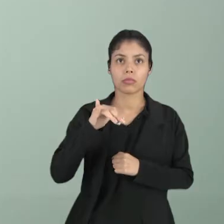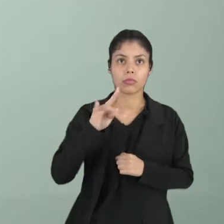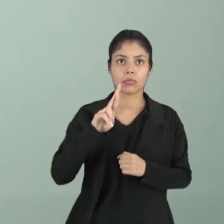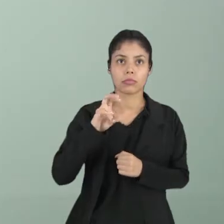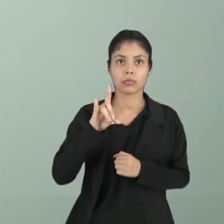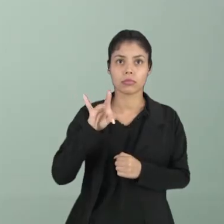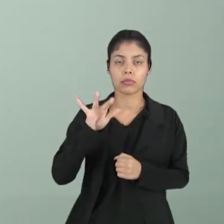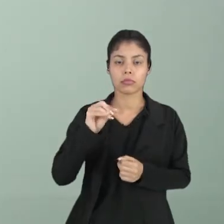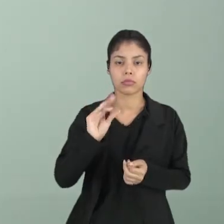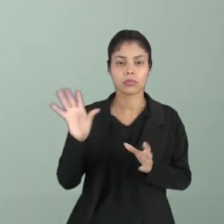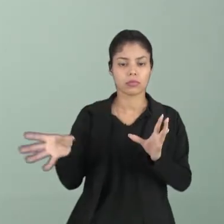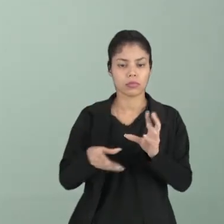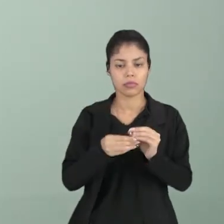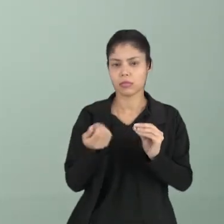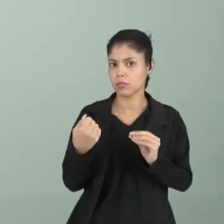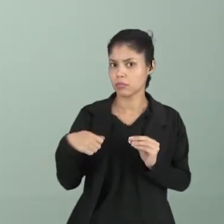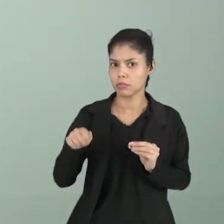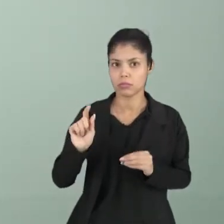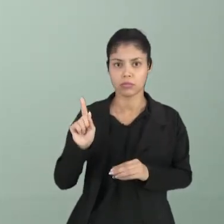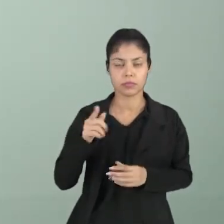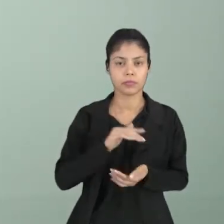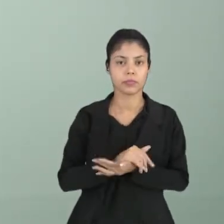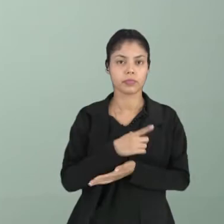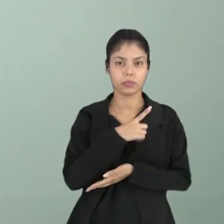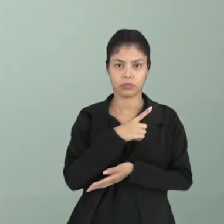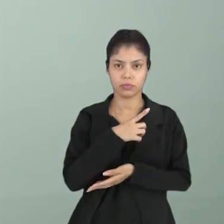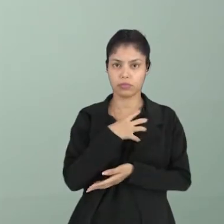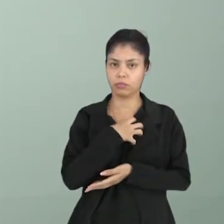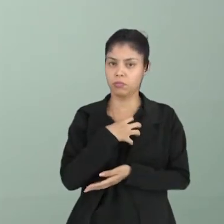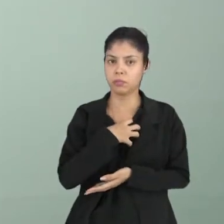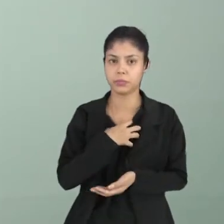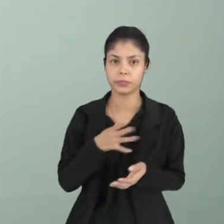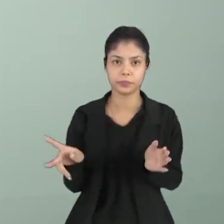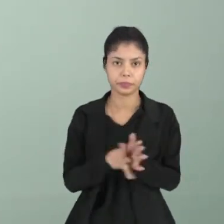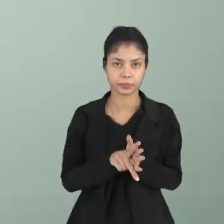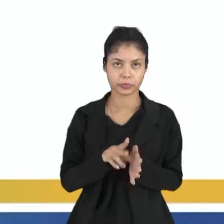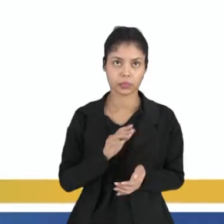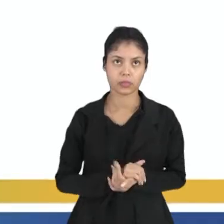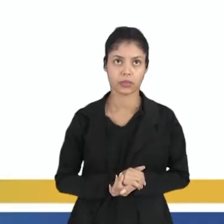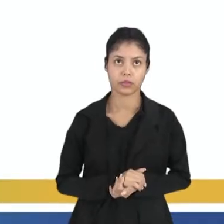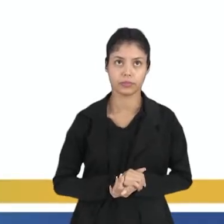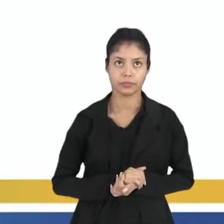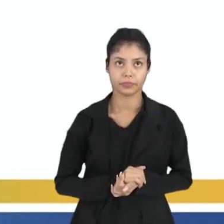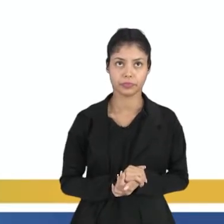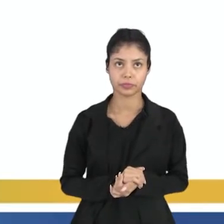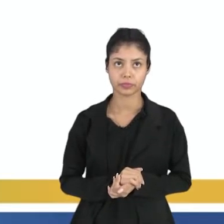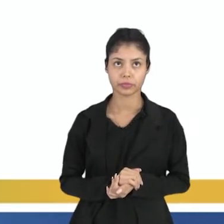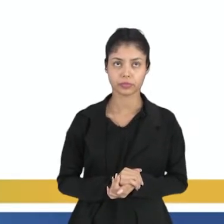são aqueles que não precisam de complemento, que eles têm sentido próprio.